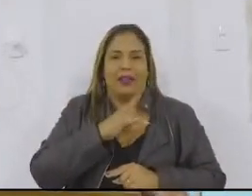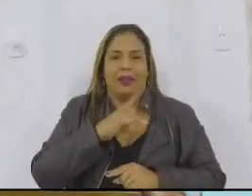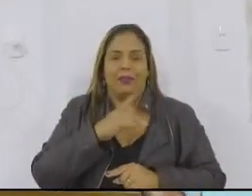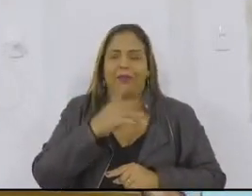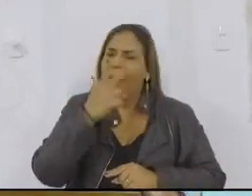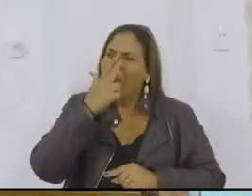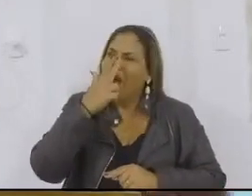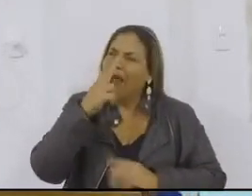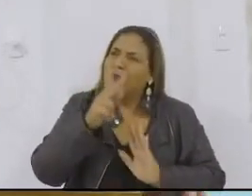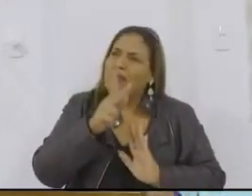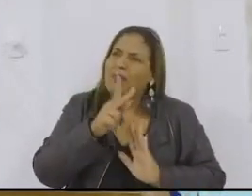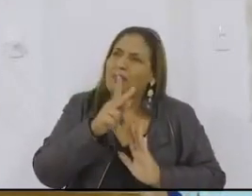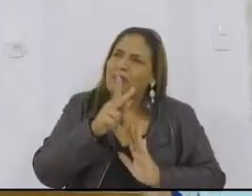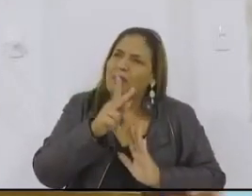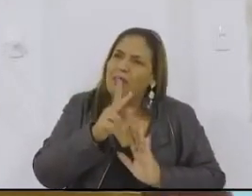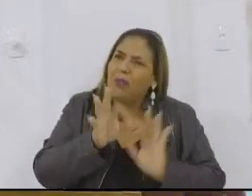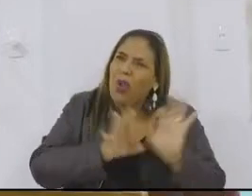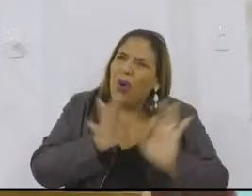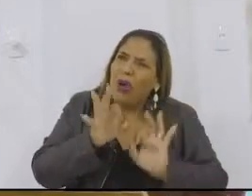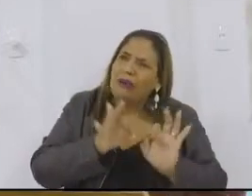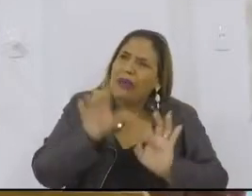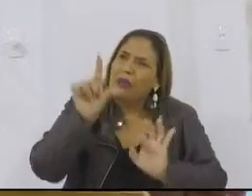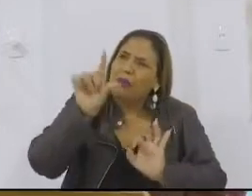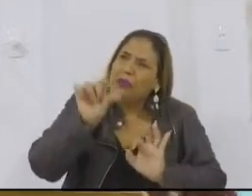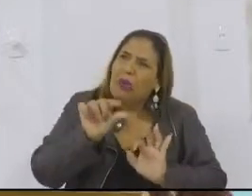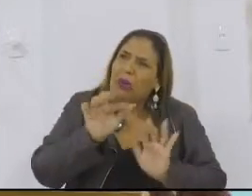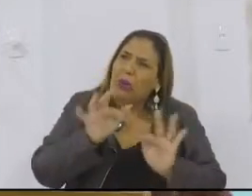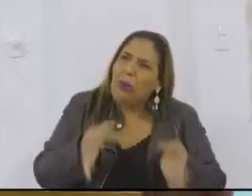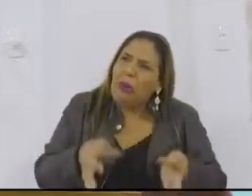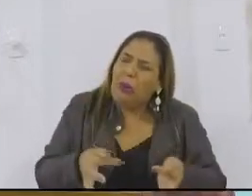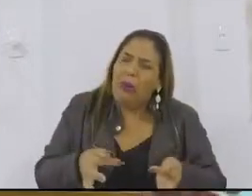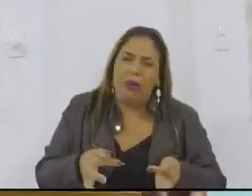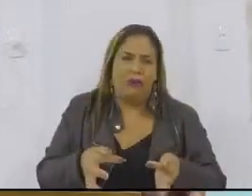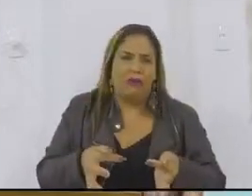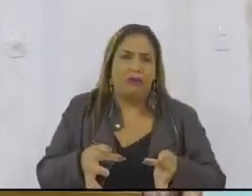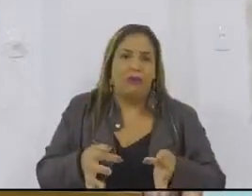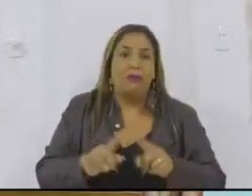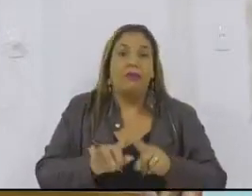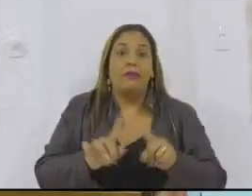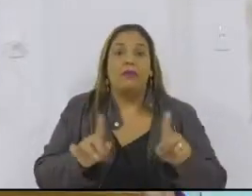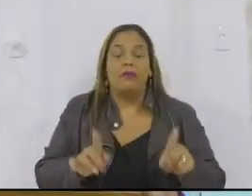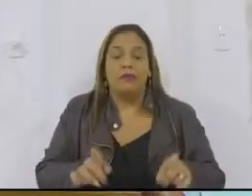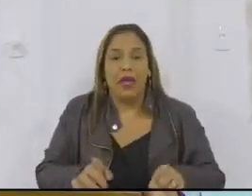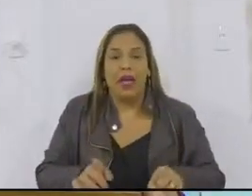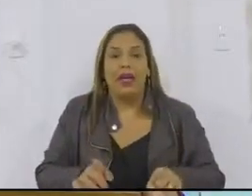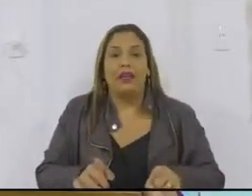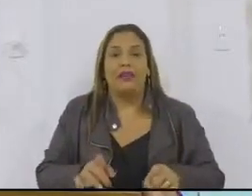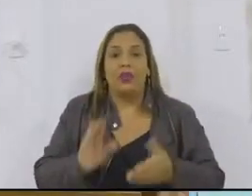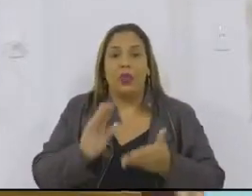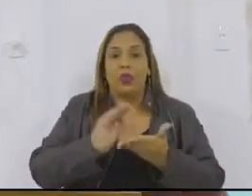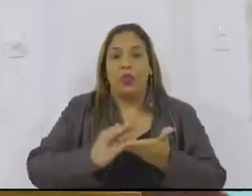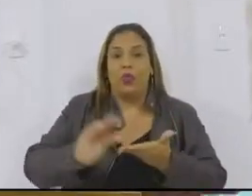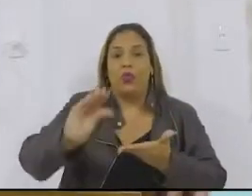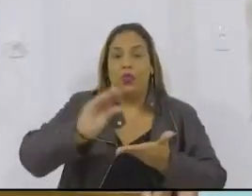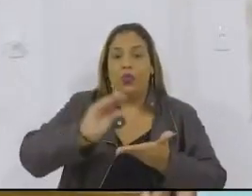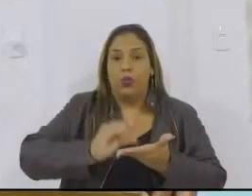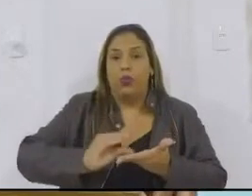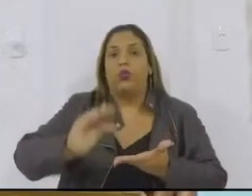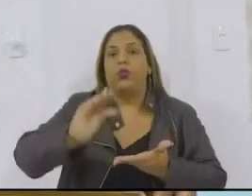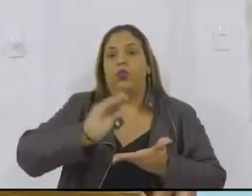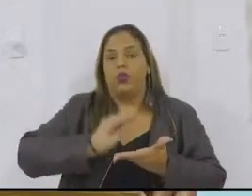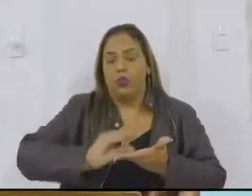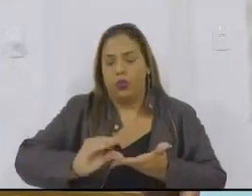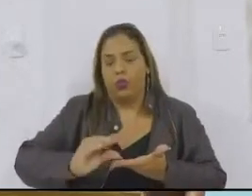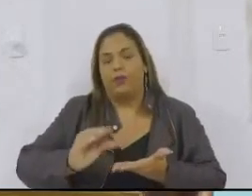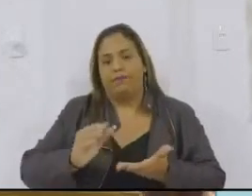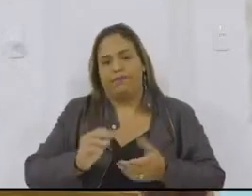pequeno, mas para os empresários é muito, né, porque eles trabalham em cima de lucro. Então, dentro do Rio de Janeiro,